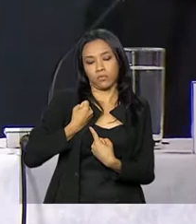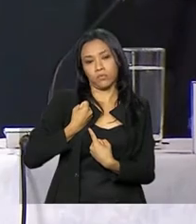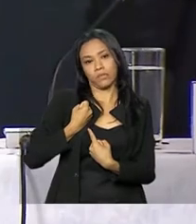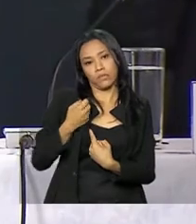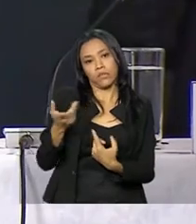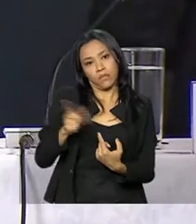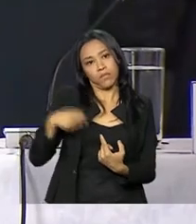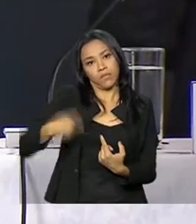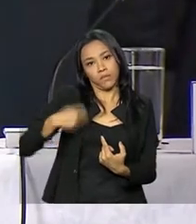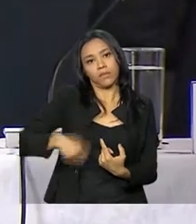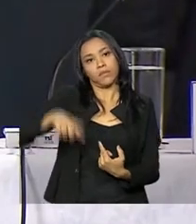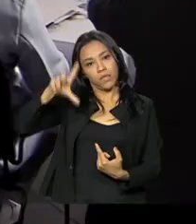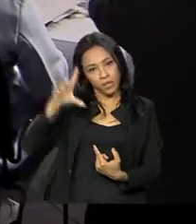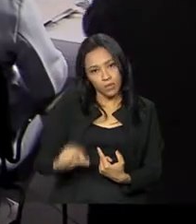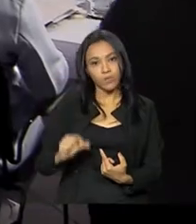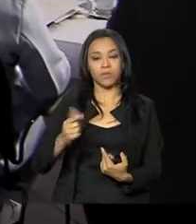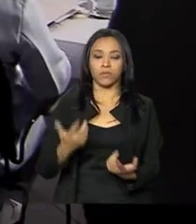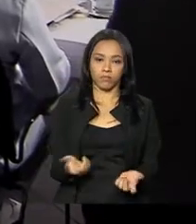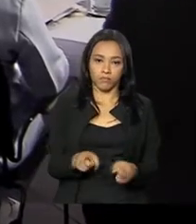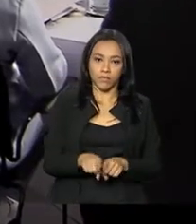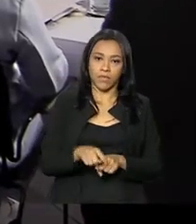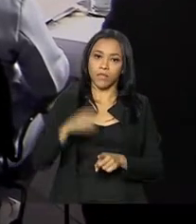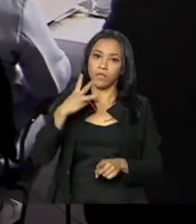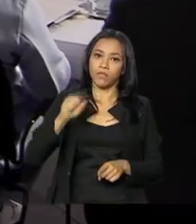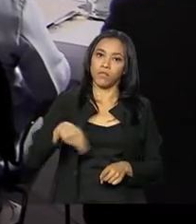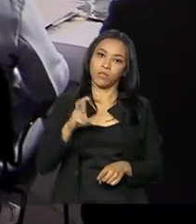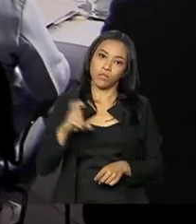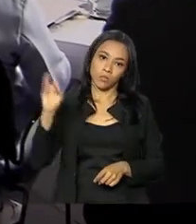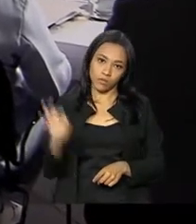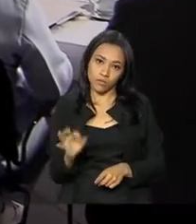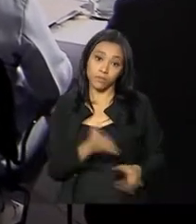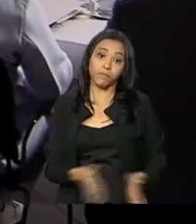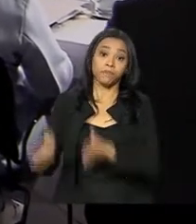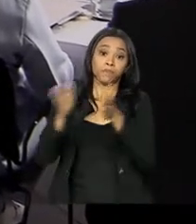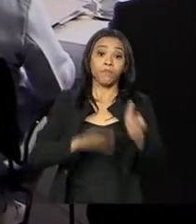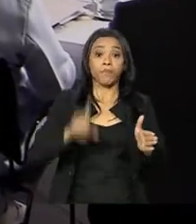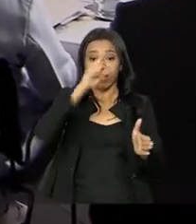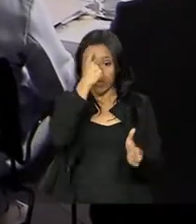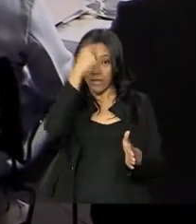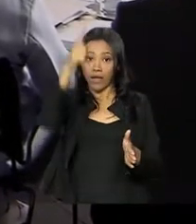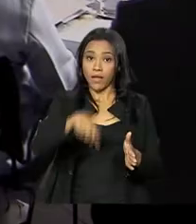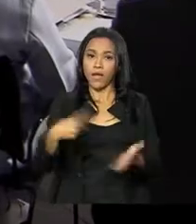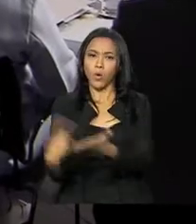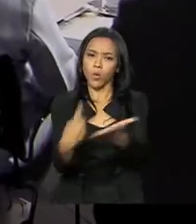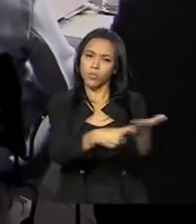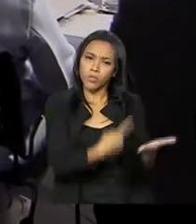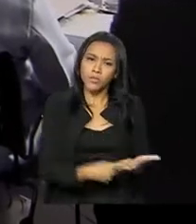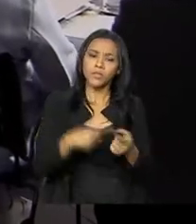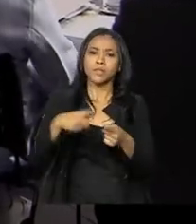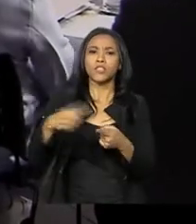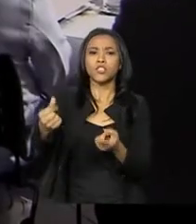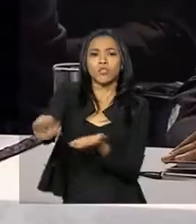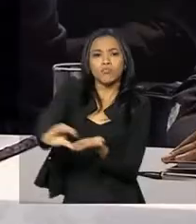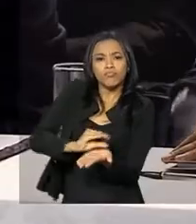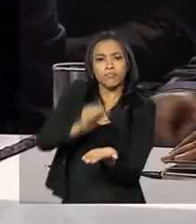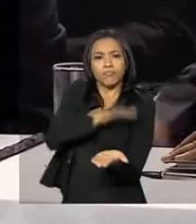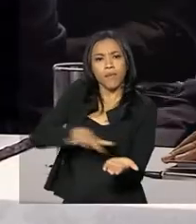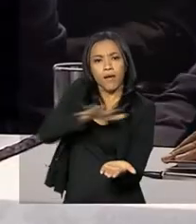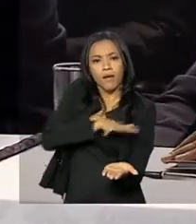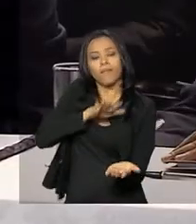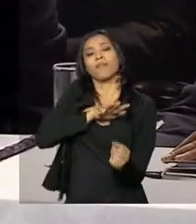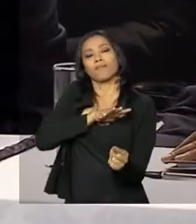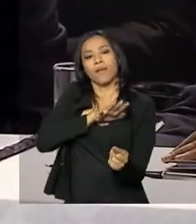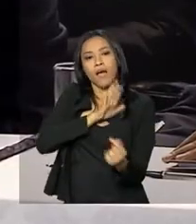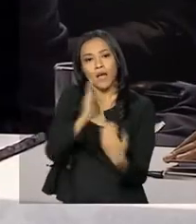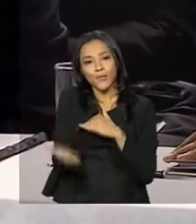propondo a reduzir 3,5%. A ideia é que uma maior cooperação e articulação, além de mais recursos para a área, ajudem